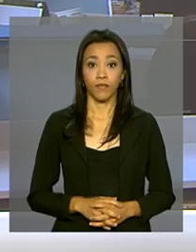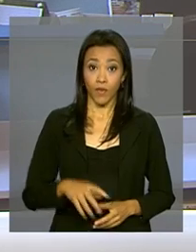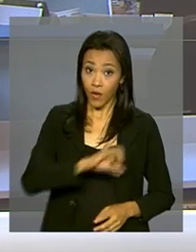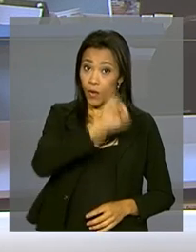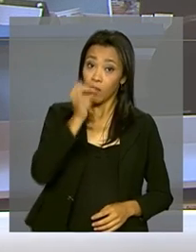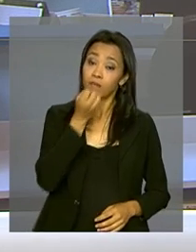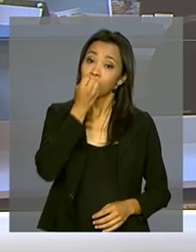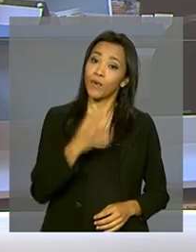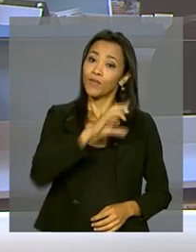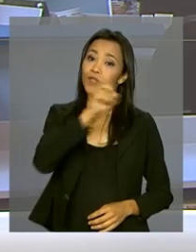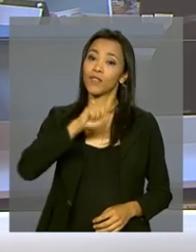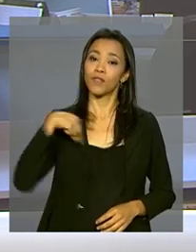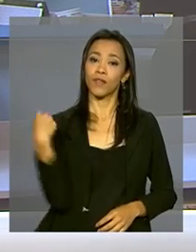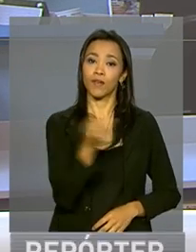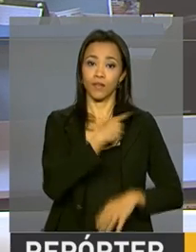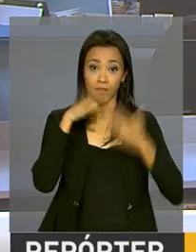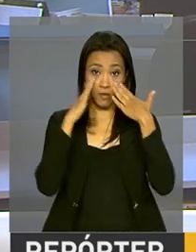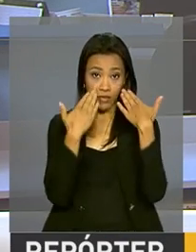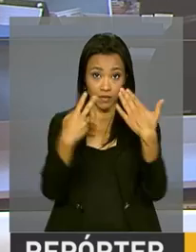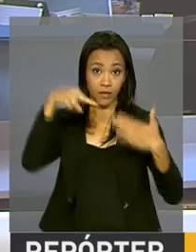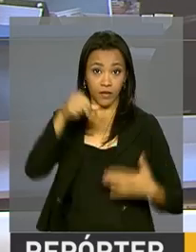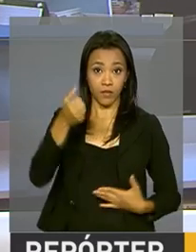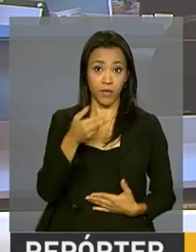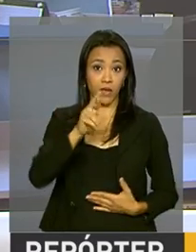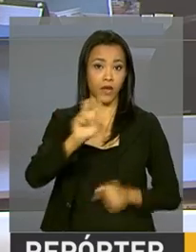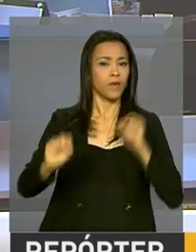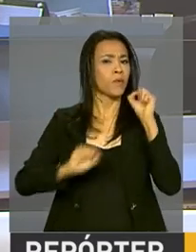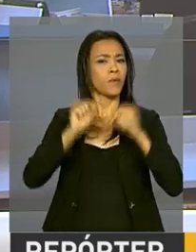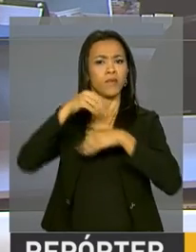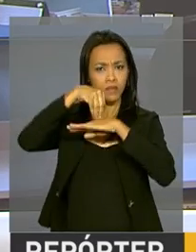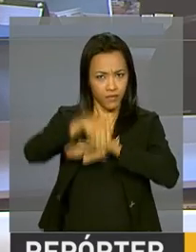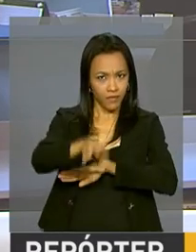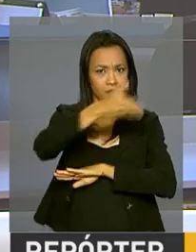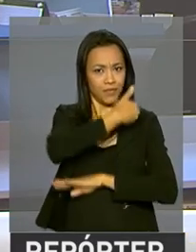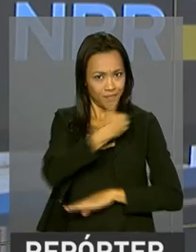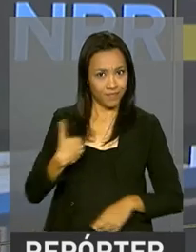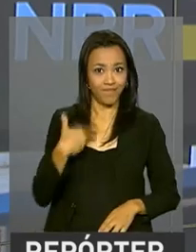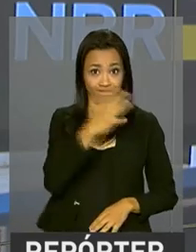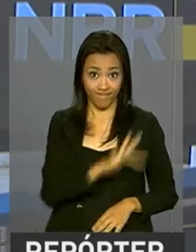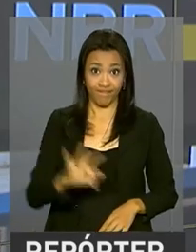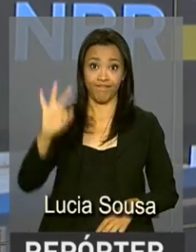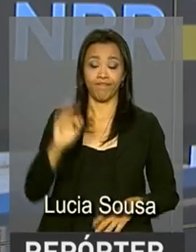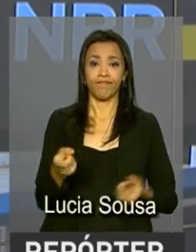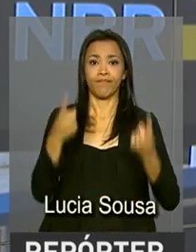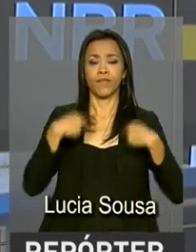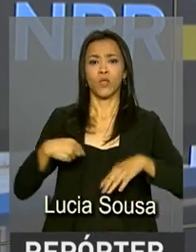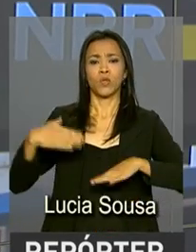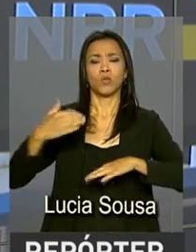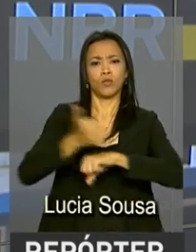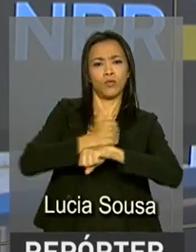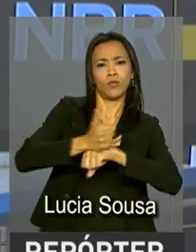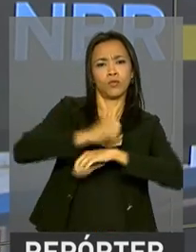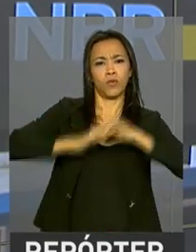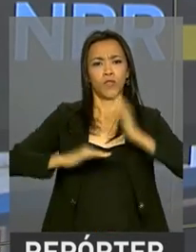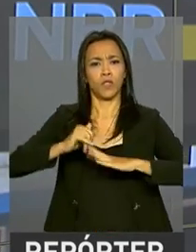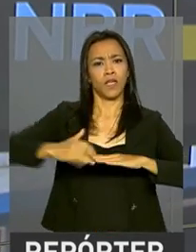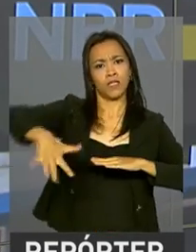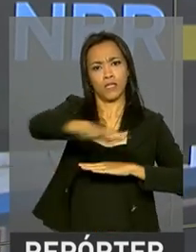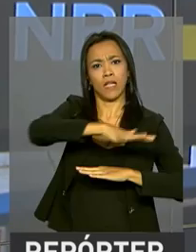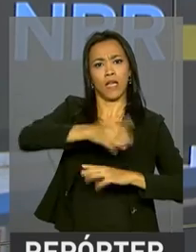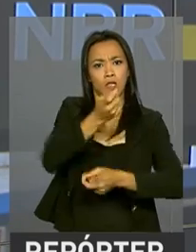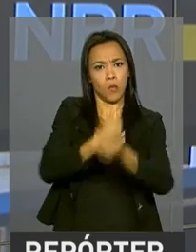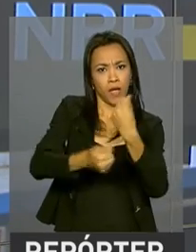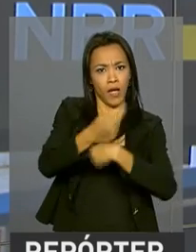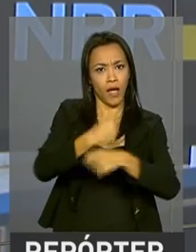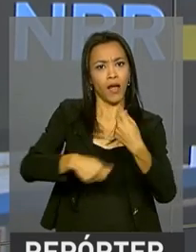Olá, bom dia. Estamos de volta com o repórter NBR e as notícias do governo federal. Os analistas do mercado financeiro baixaram mais uma